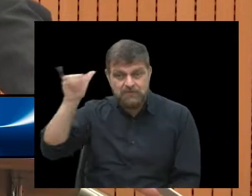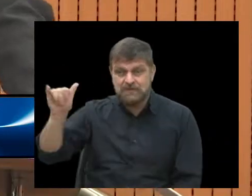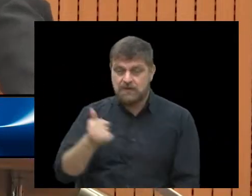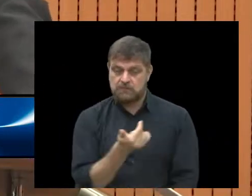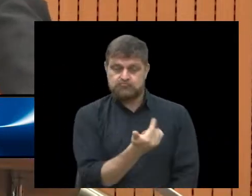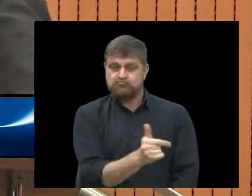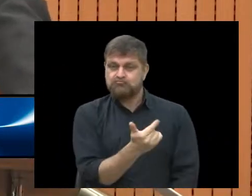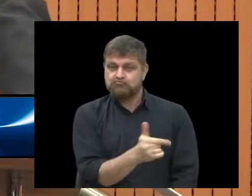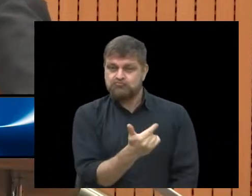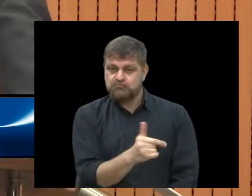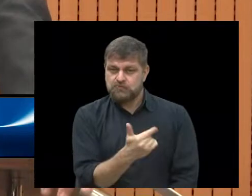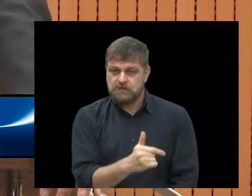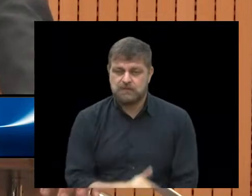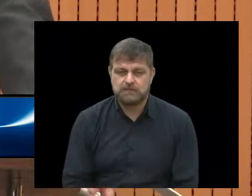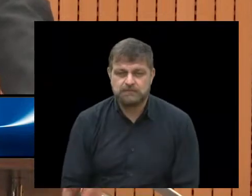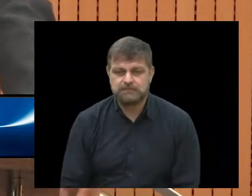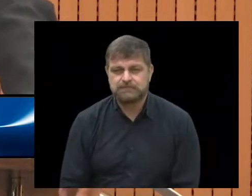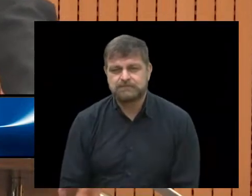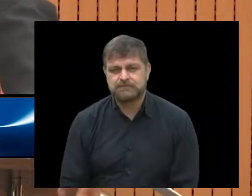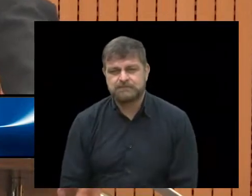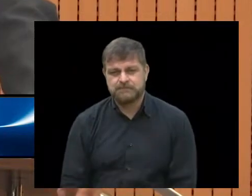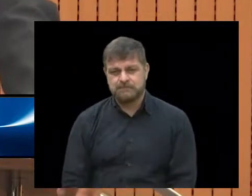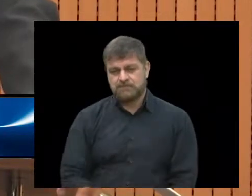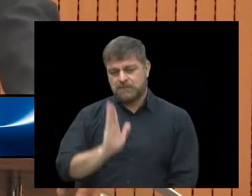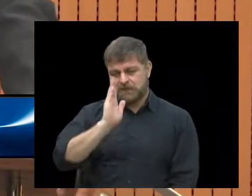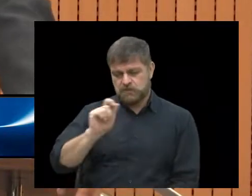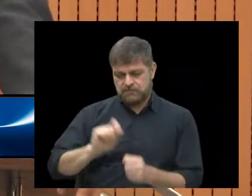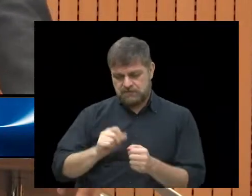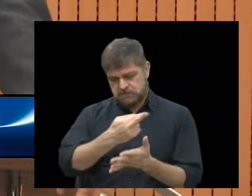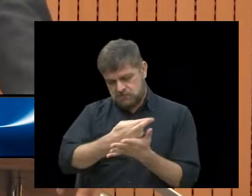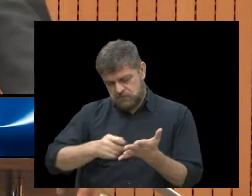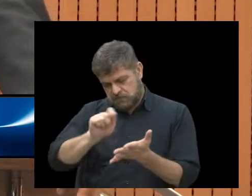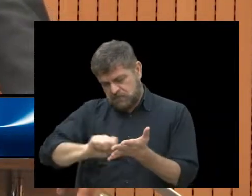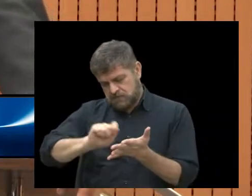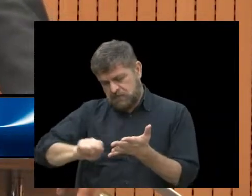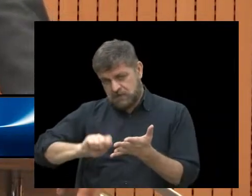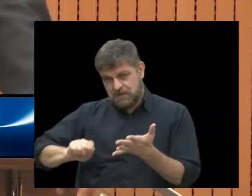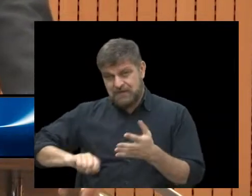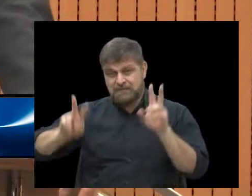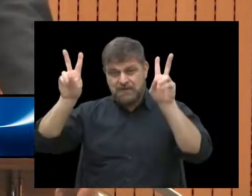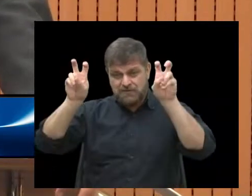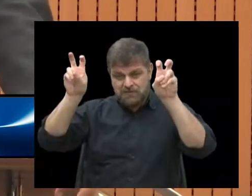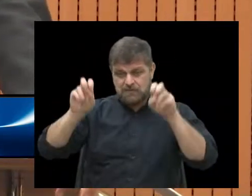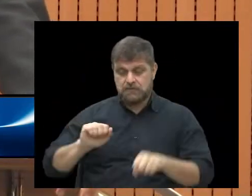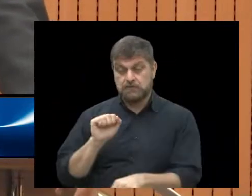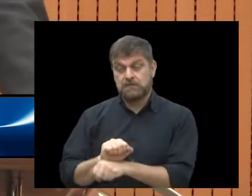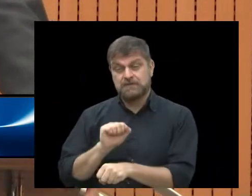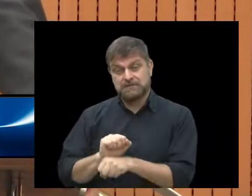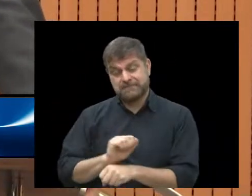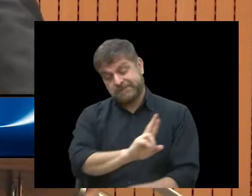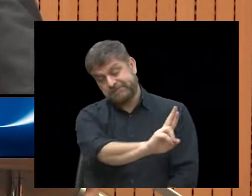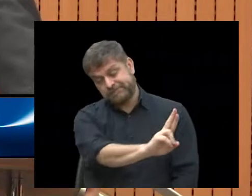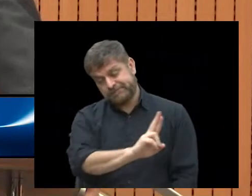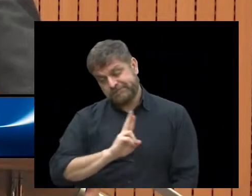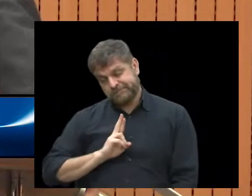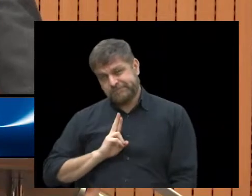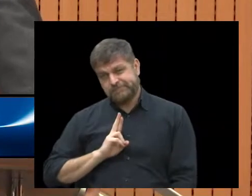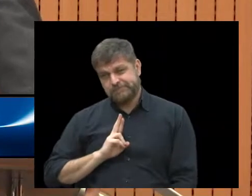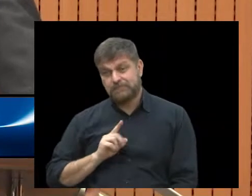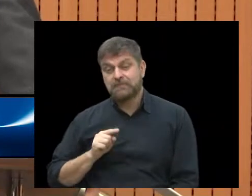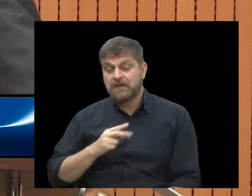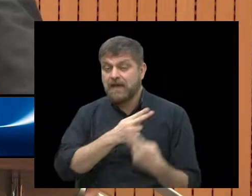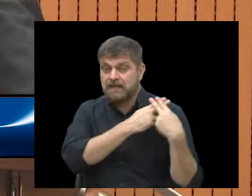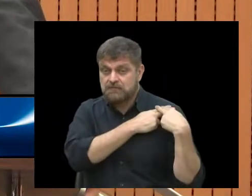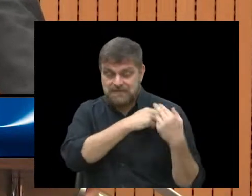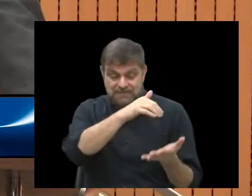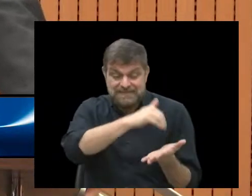rede municipal sobre o assunto. Eu já fiz um requerimento sobre o tema, estou esperando as respostas da Secretaria